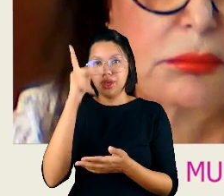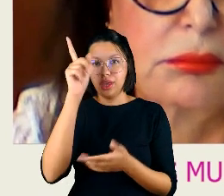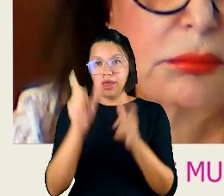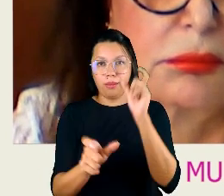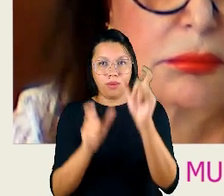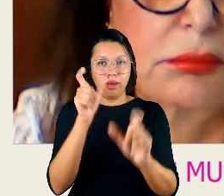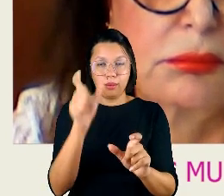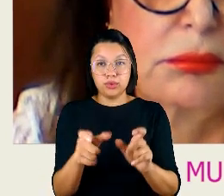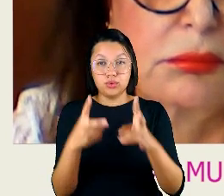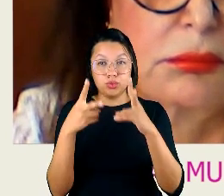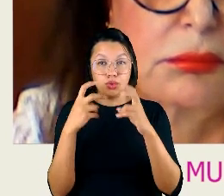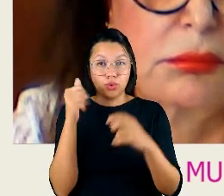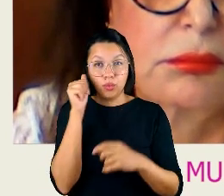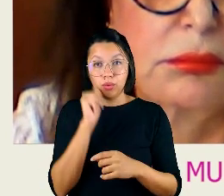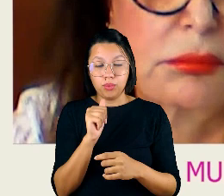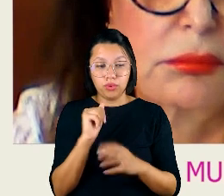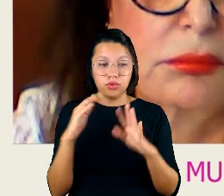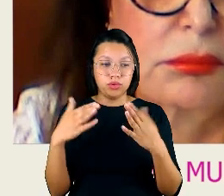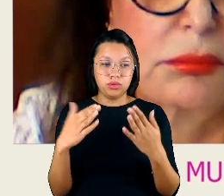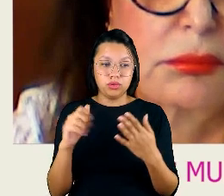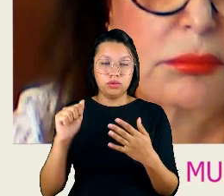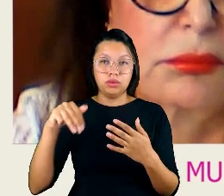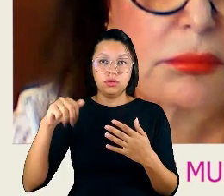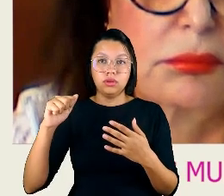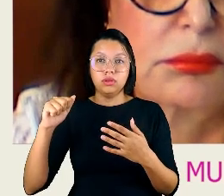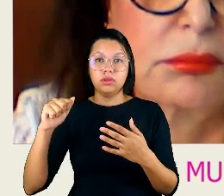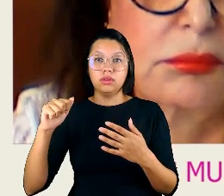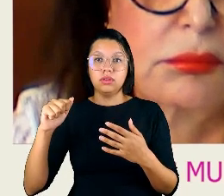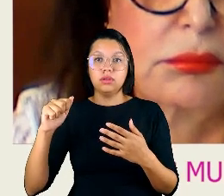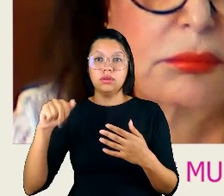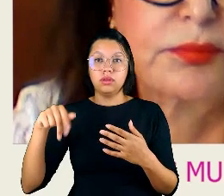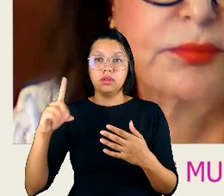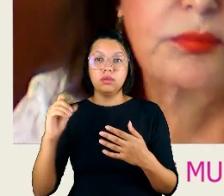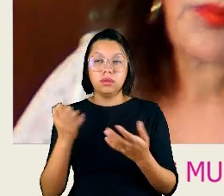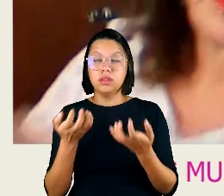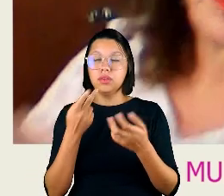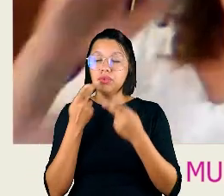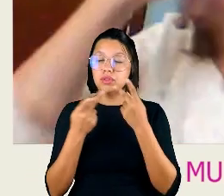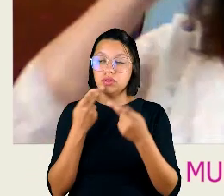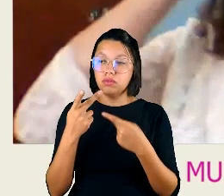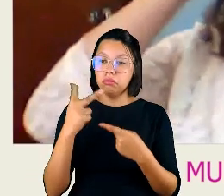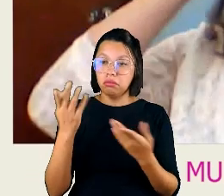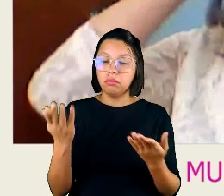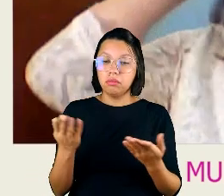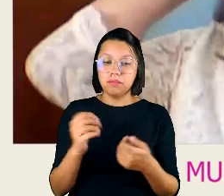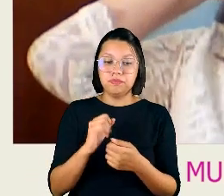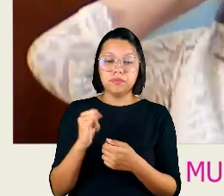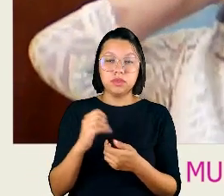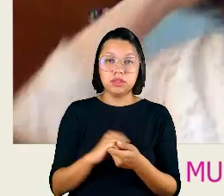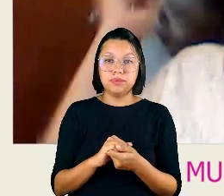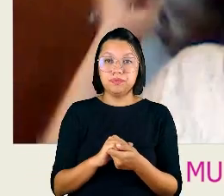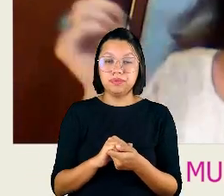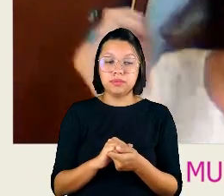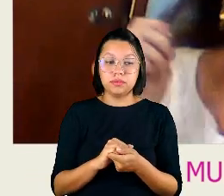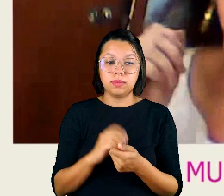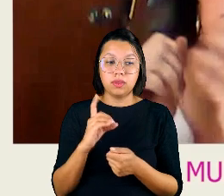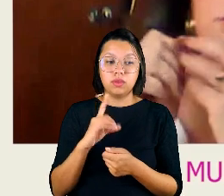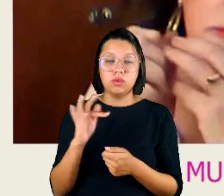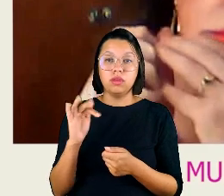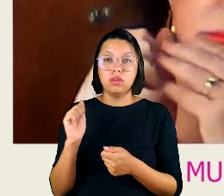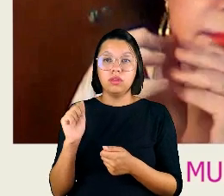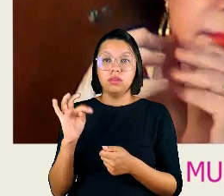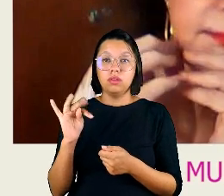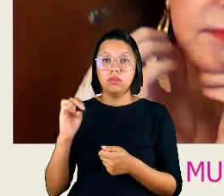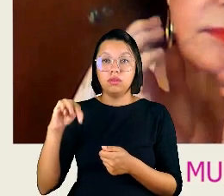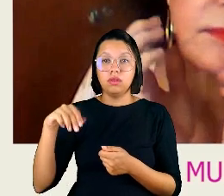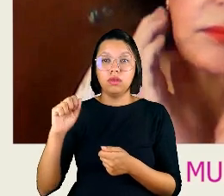mulheres. Então, Amanda, gostaria que você fizesse as suas considerações, e caso a doutora Fátima ou a